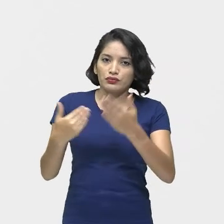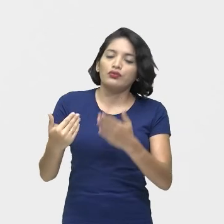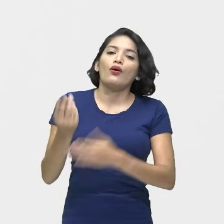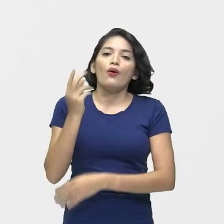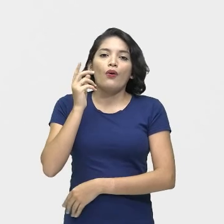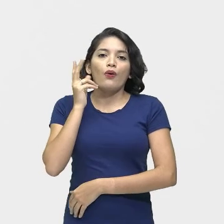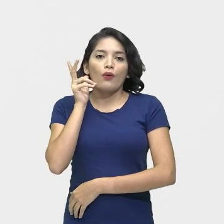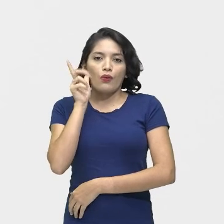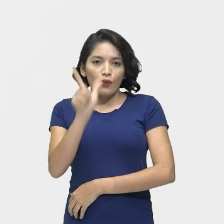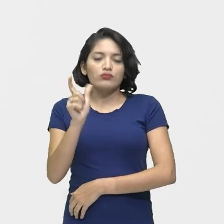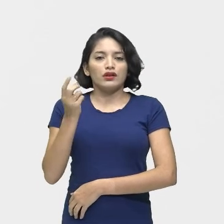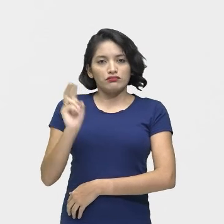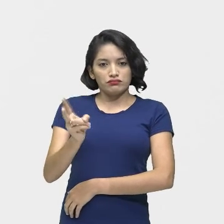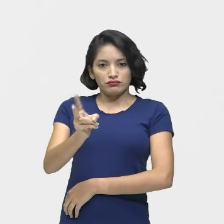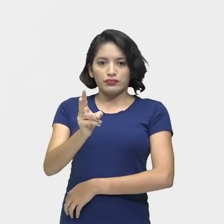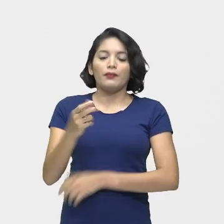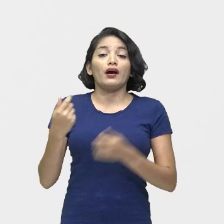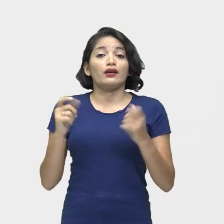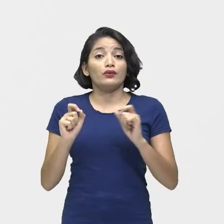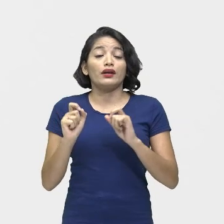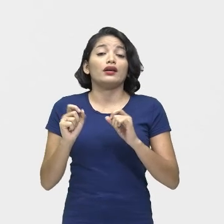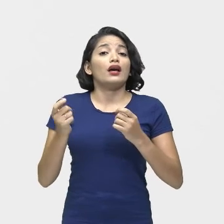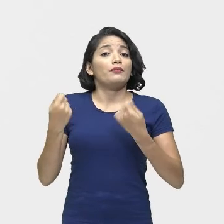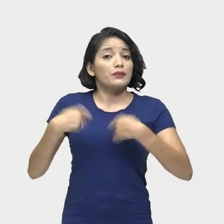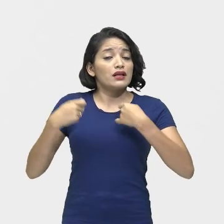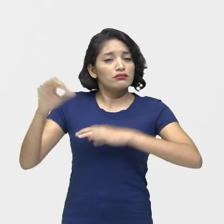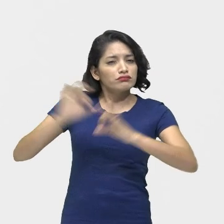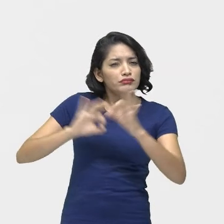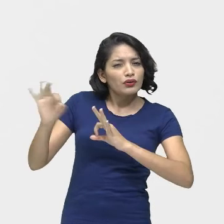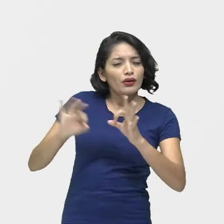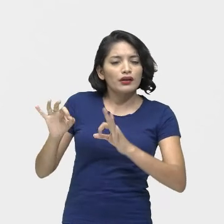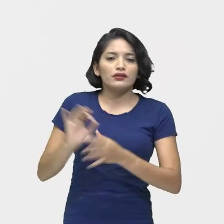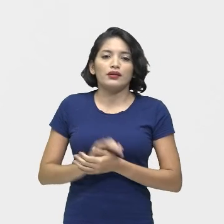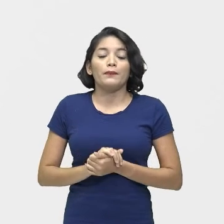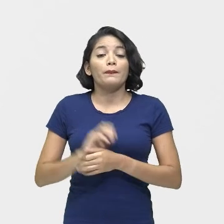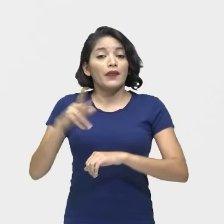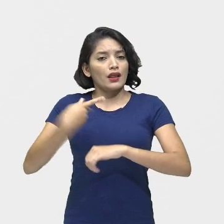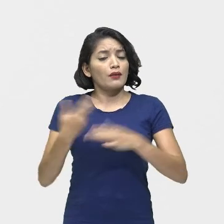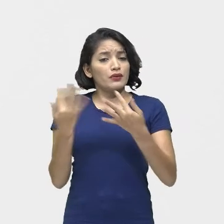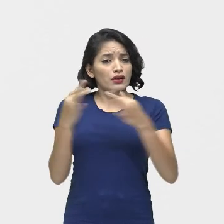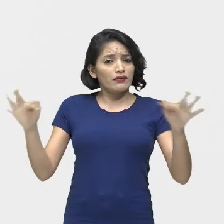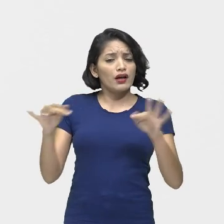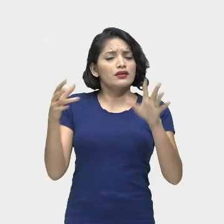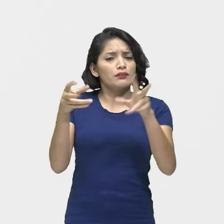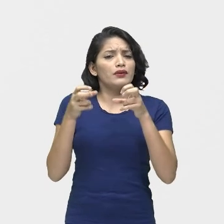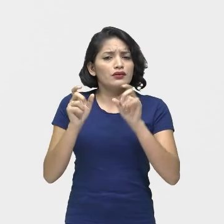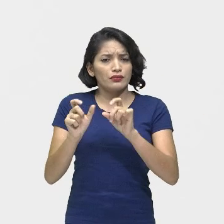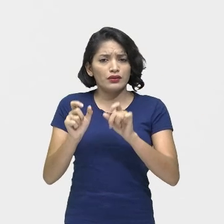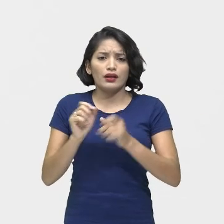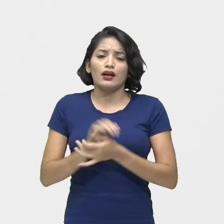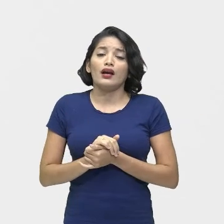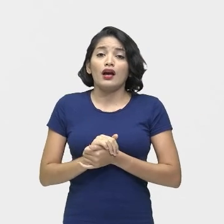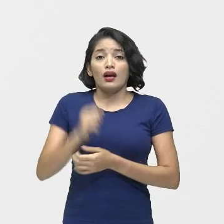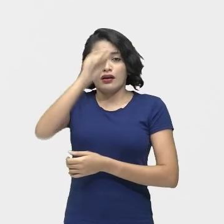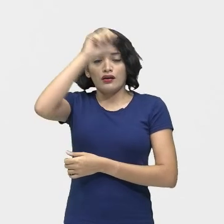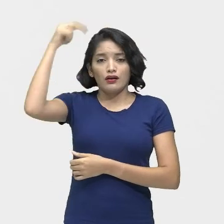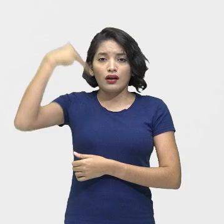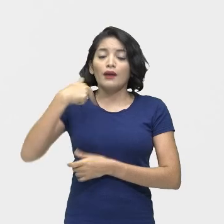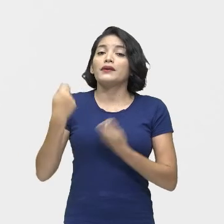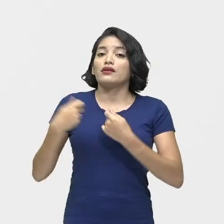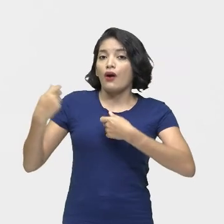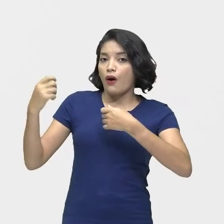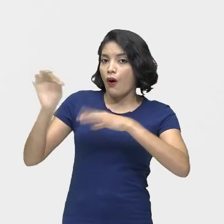adiante, ou seja, nós precisamos nos organizar de forma tática. Com essa frase, nós podemos observar que Lenin precisava organizar a